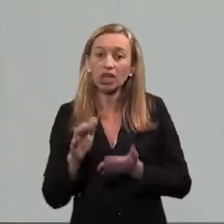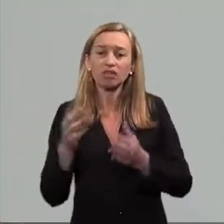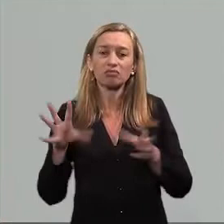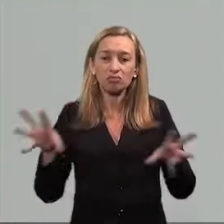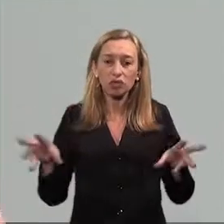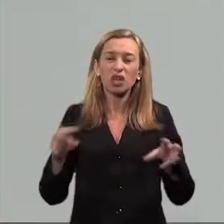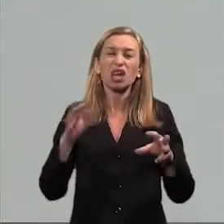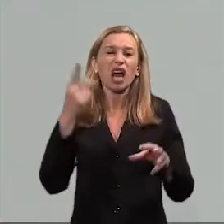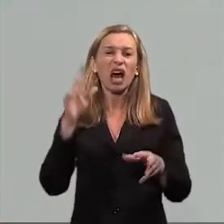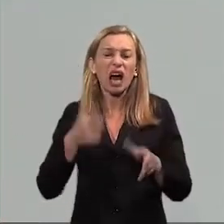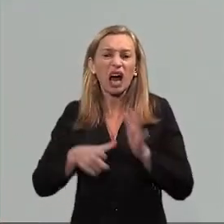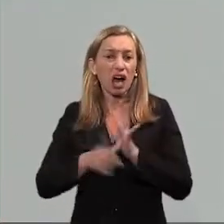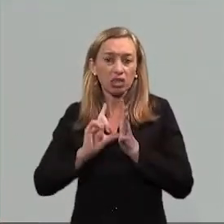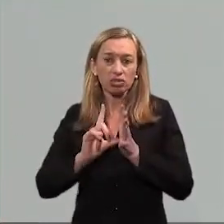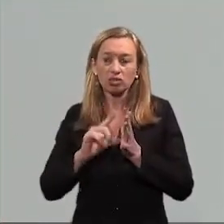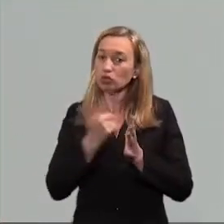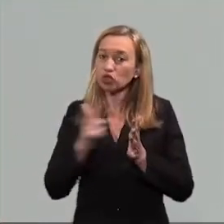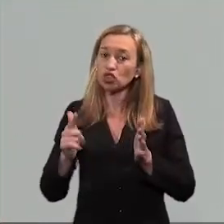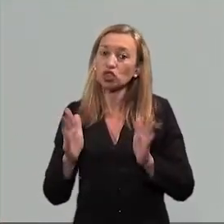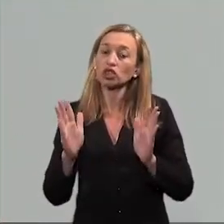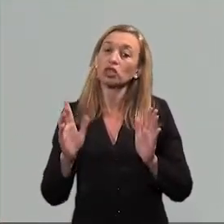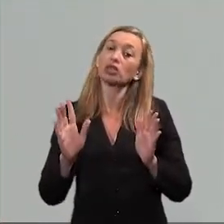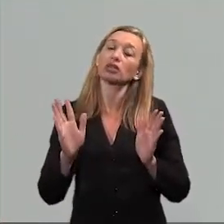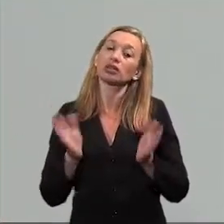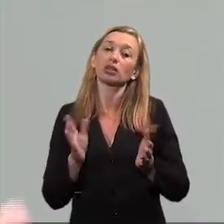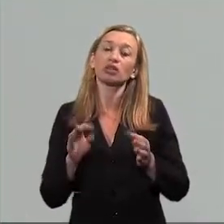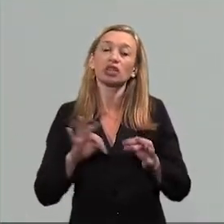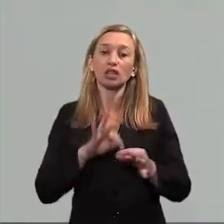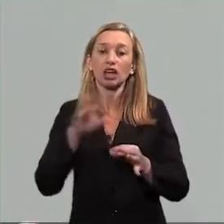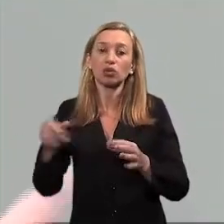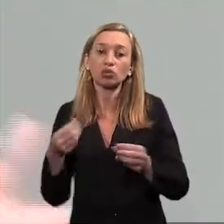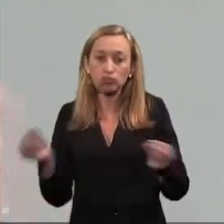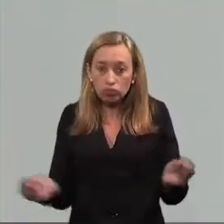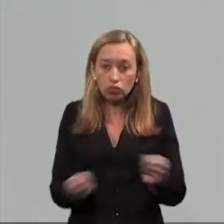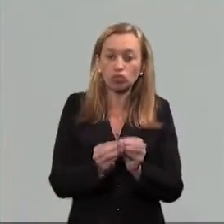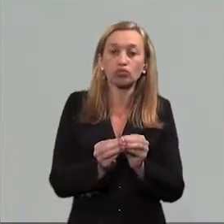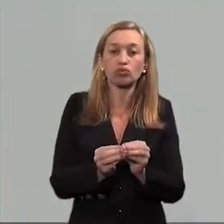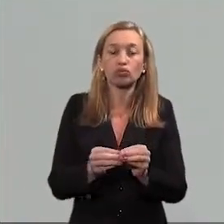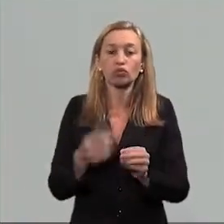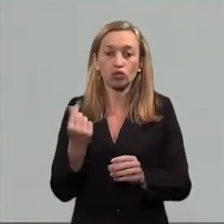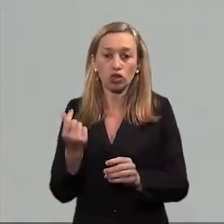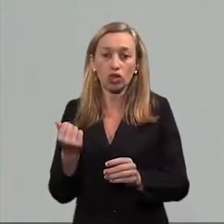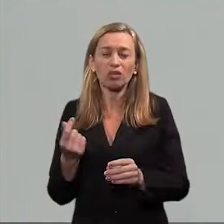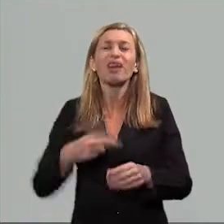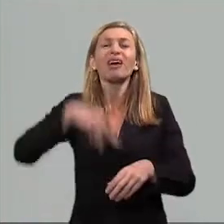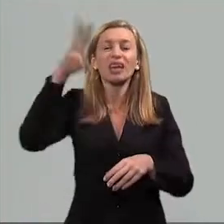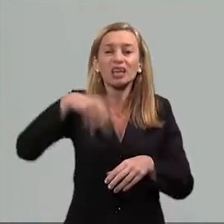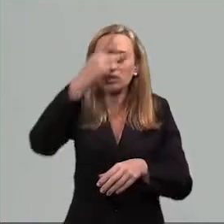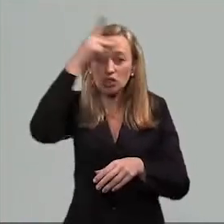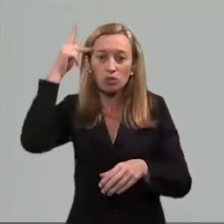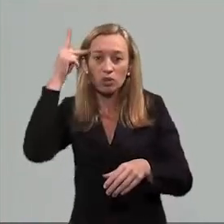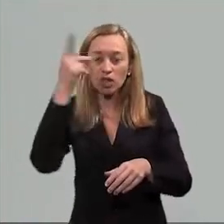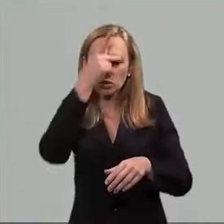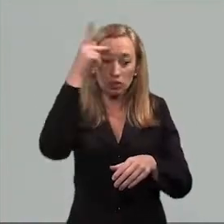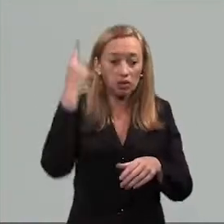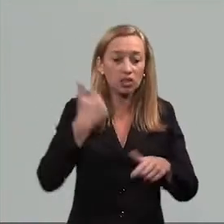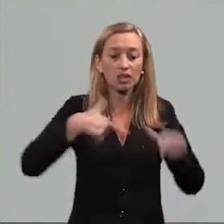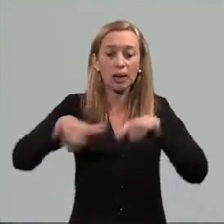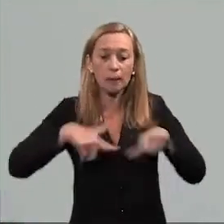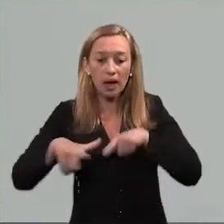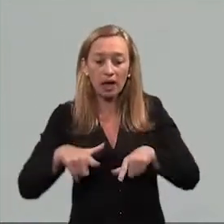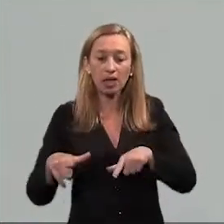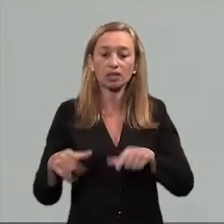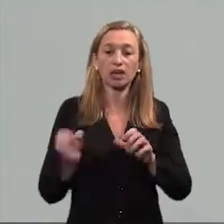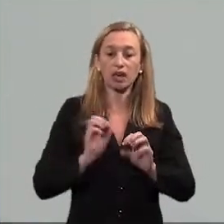existia porque estava tudo incorporado nos gastos do Tesouro. E quem são esses aposentados? São as pessoas que estão trabalhando na educação, na